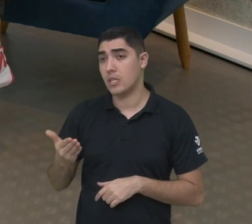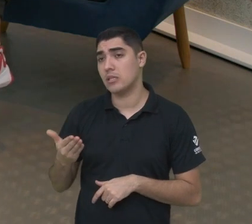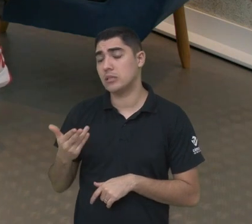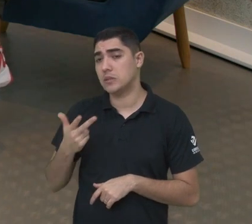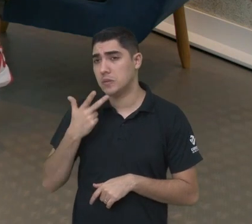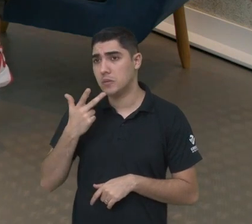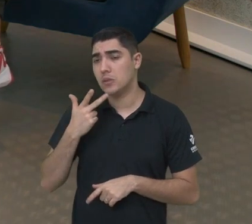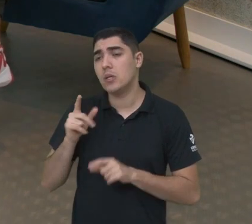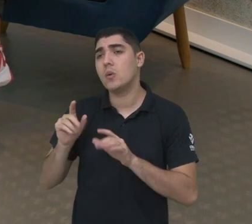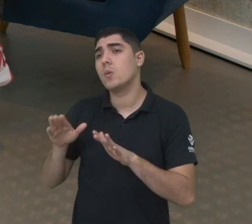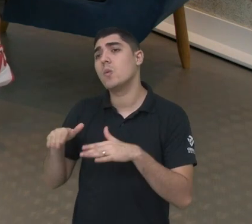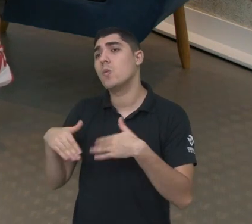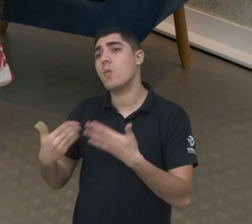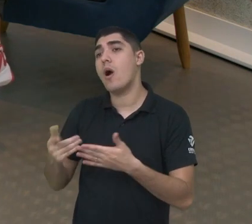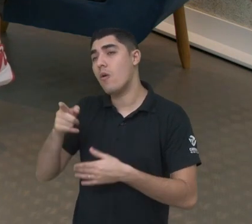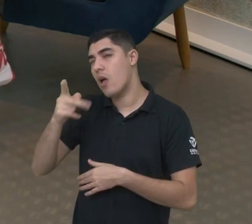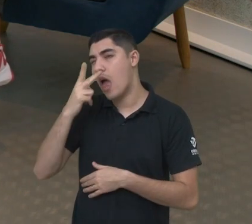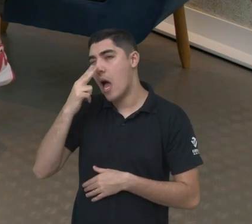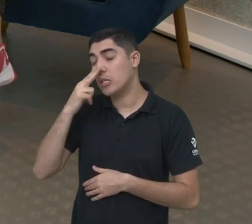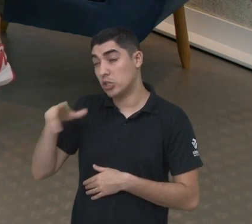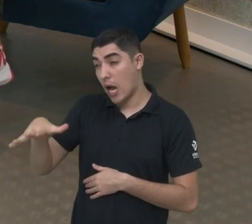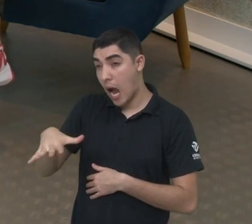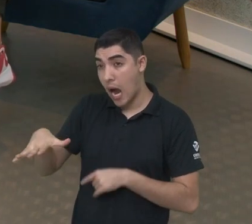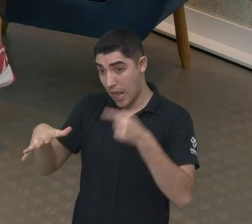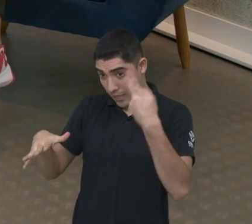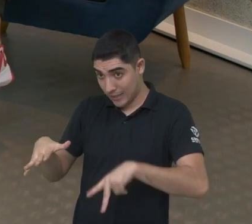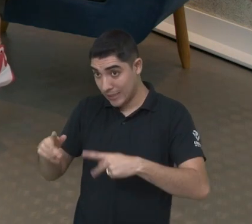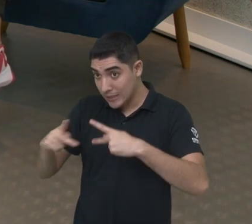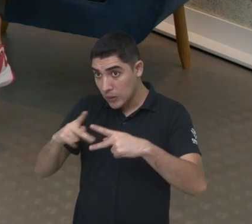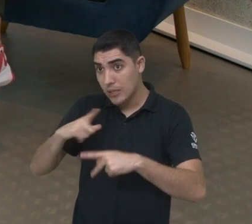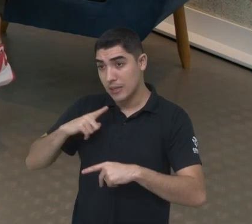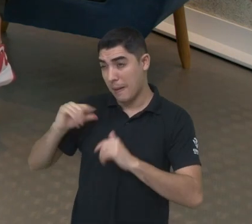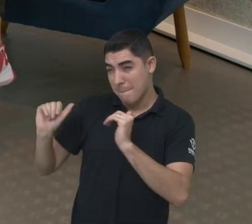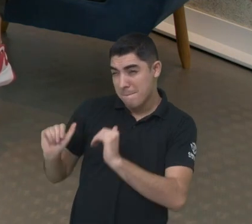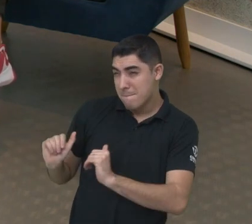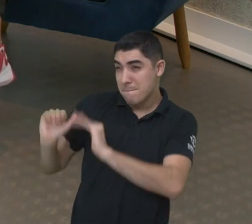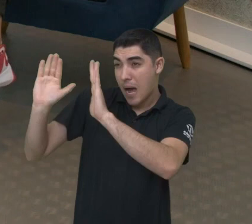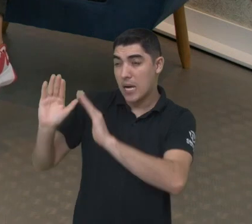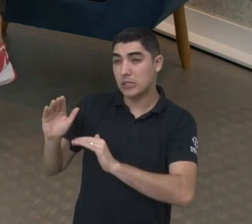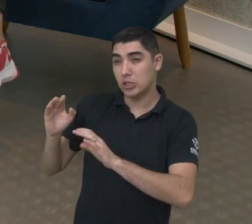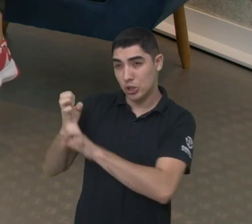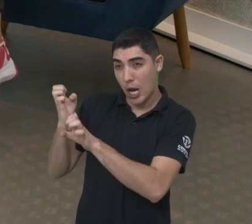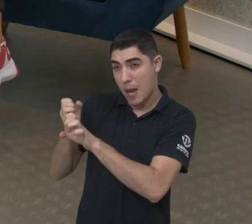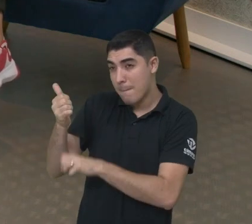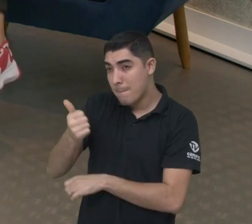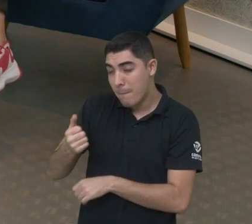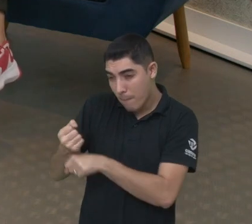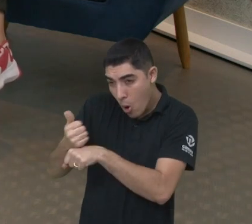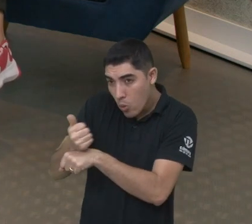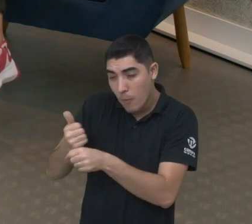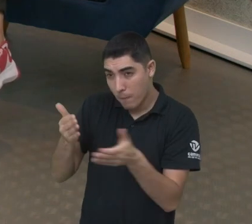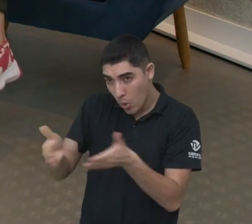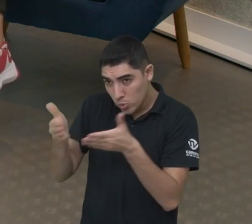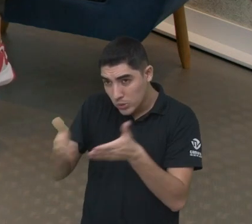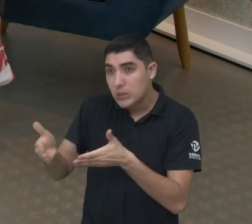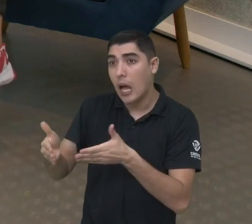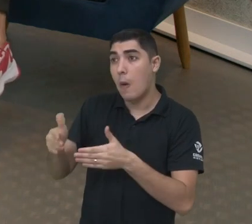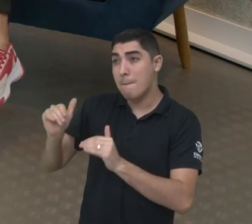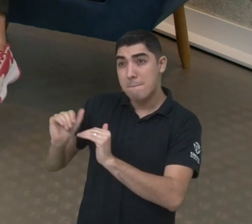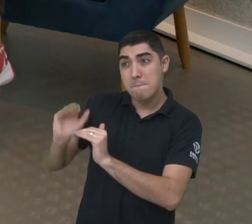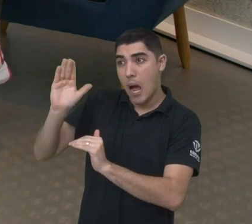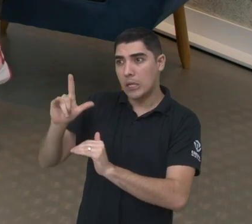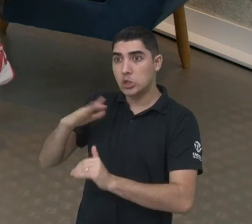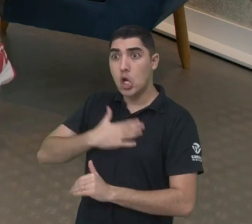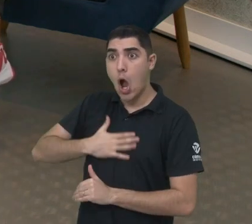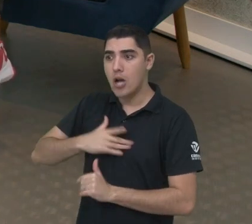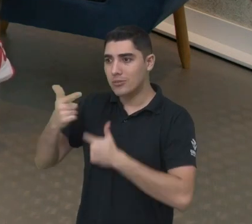qual que é a área que você sente que é mais aquecida aqui em São José para o engenheiro de produção? A gente sabe que, né, o engenheiro de produção está podendo trabalhar em muitos lugares, né? Sim, Adriane? Com